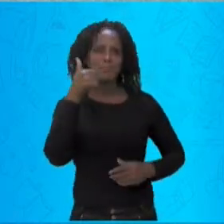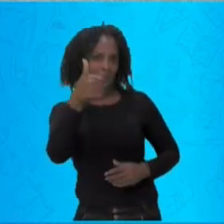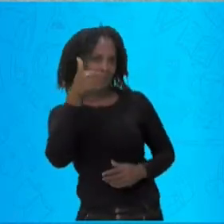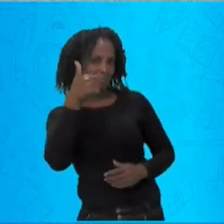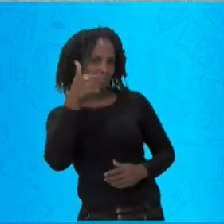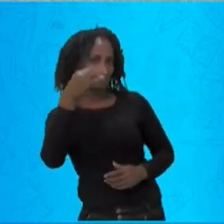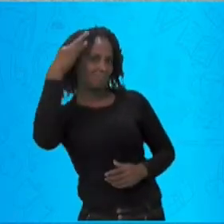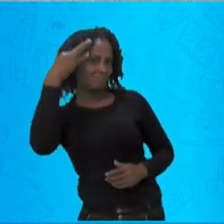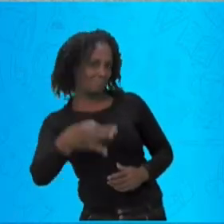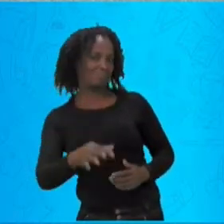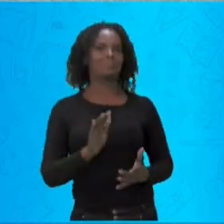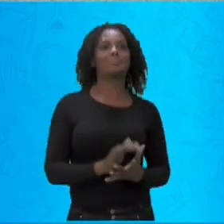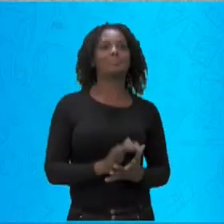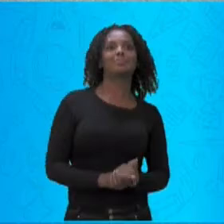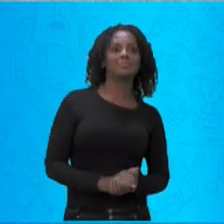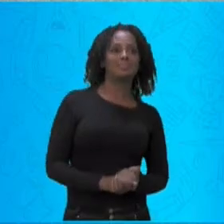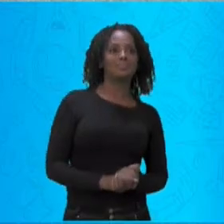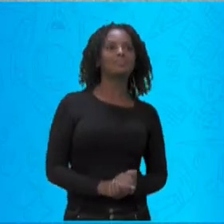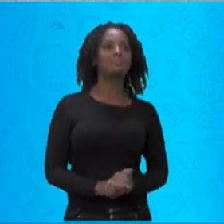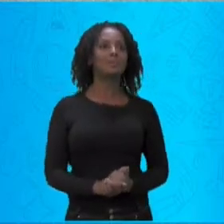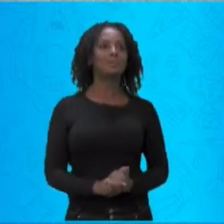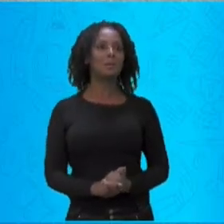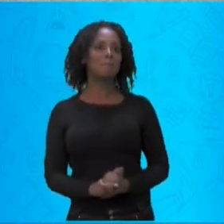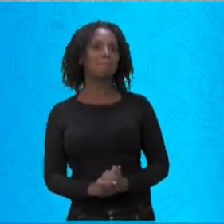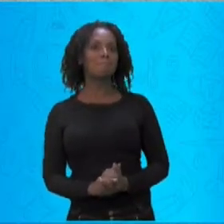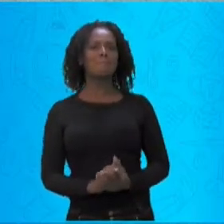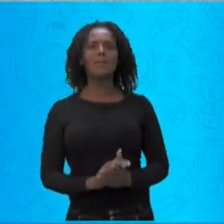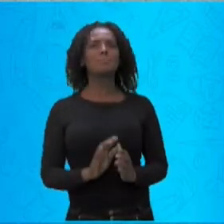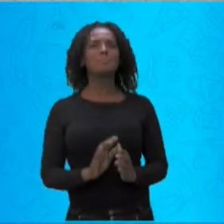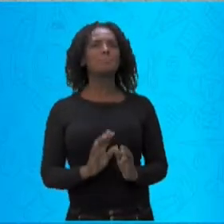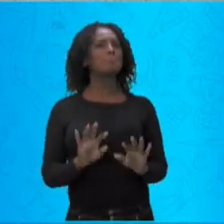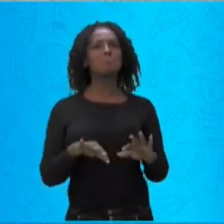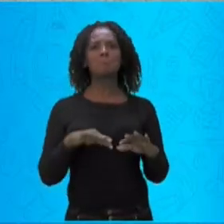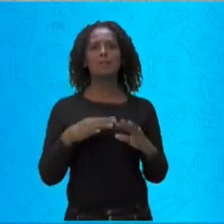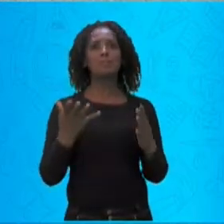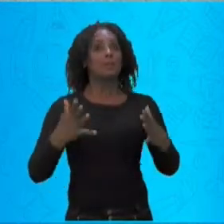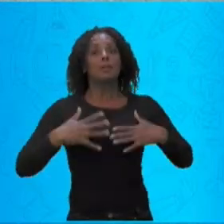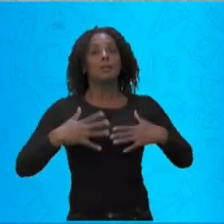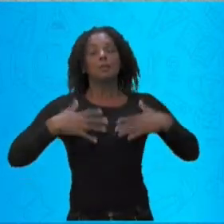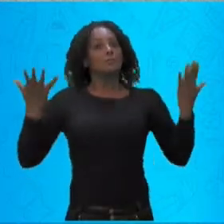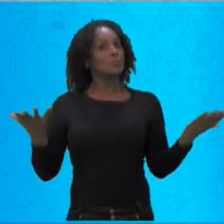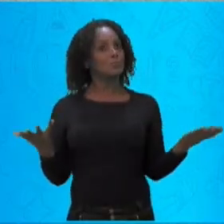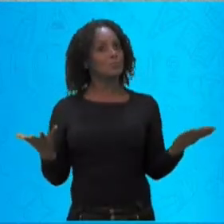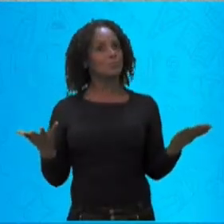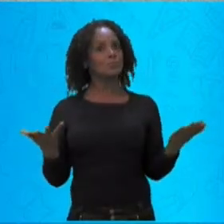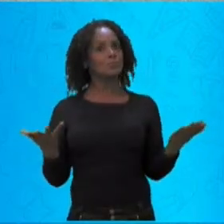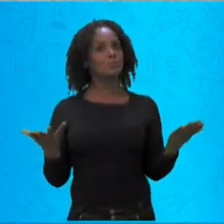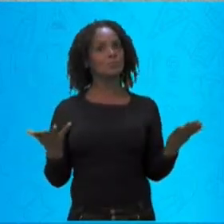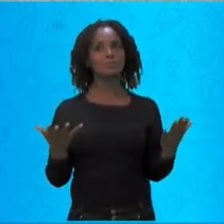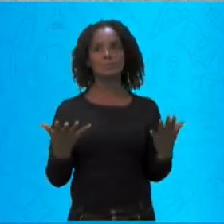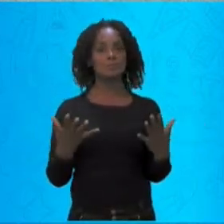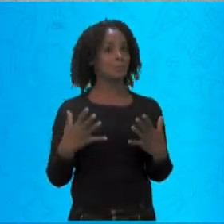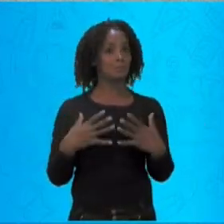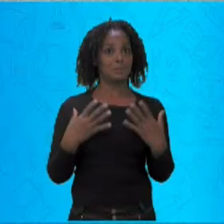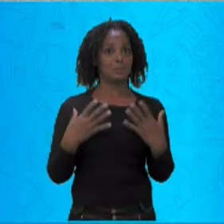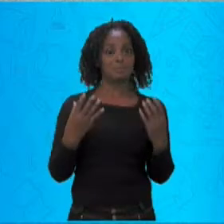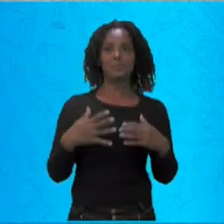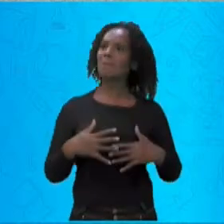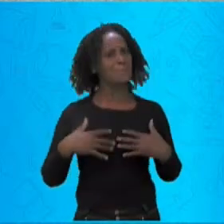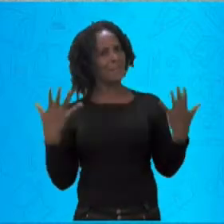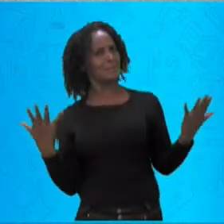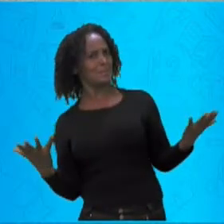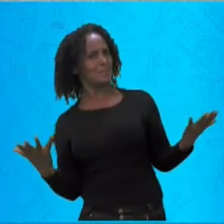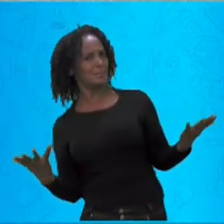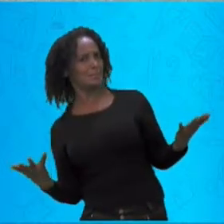Isso mesmo, pode crer. Para a gente indicar um susto, um espanto, uma